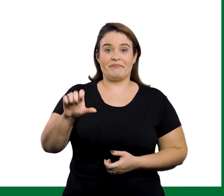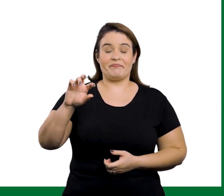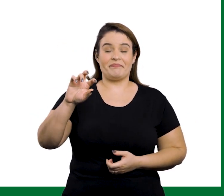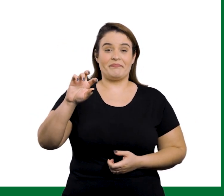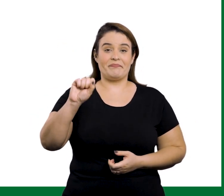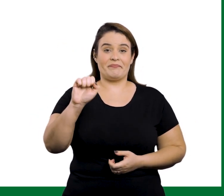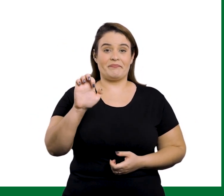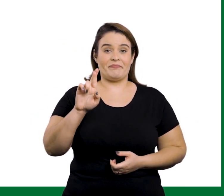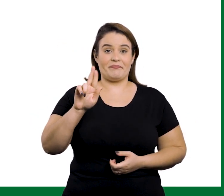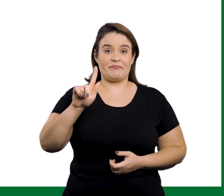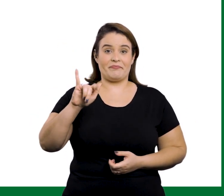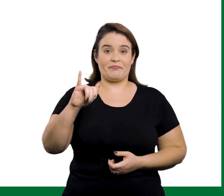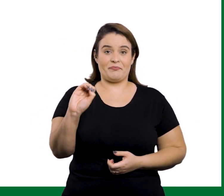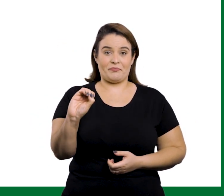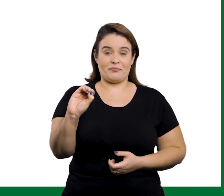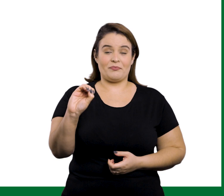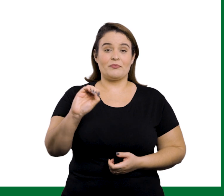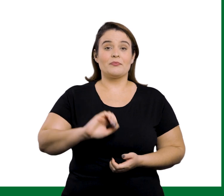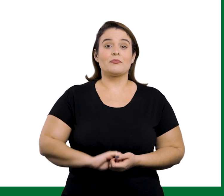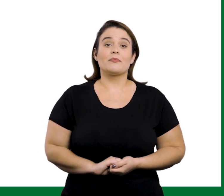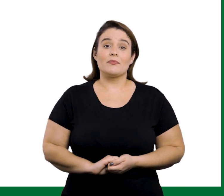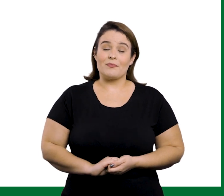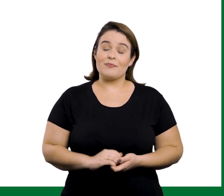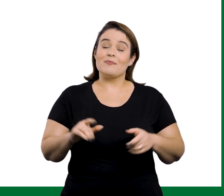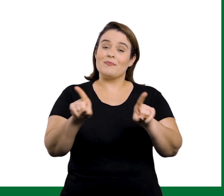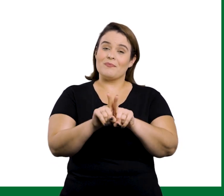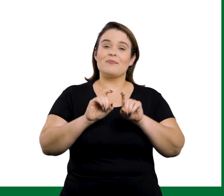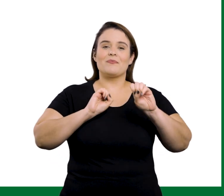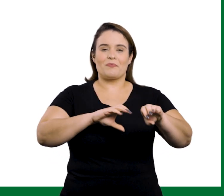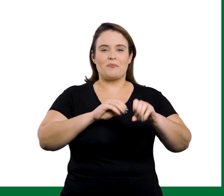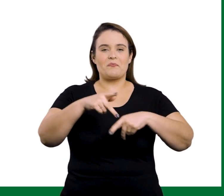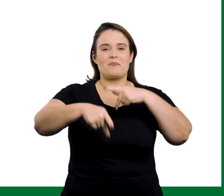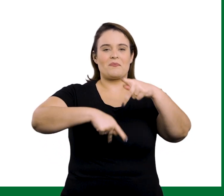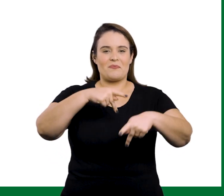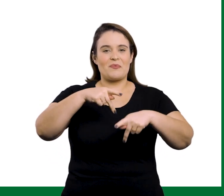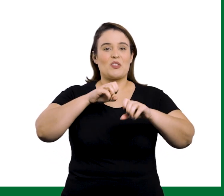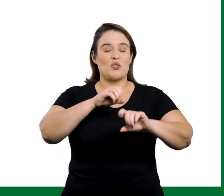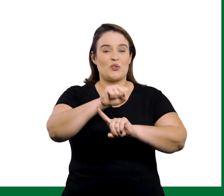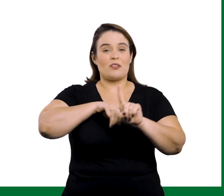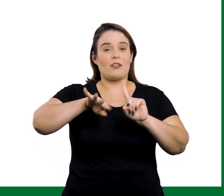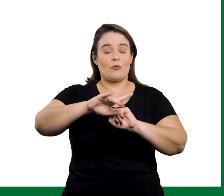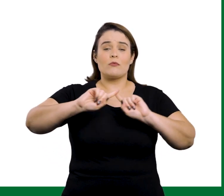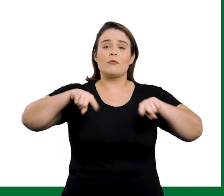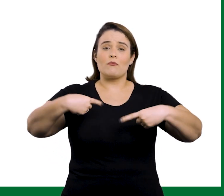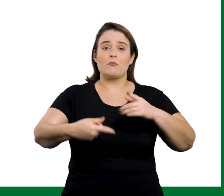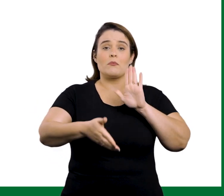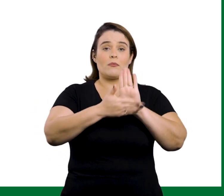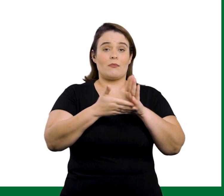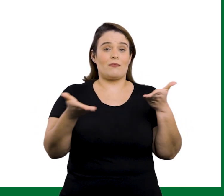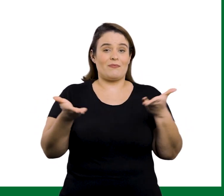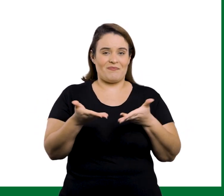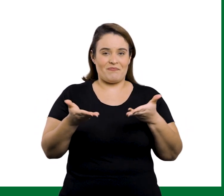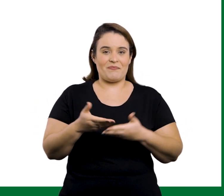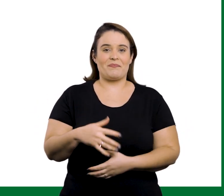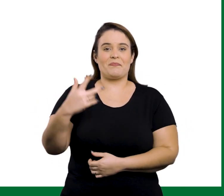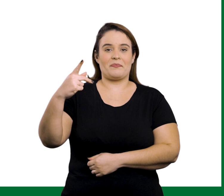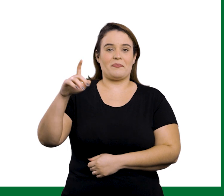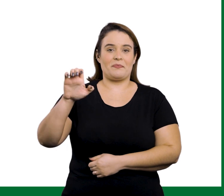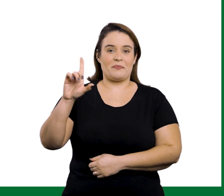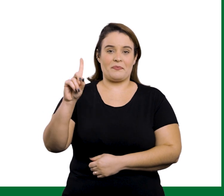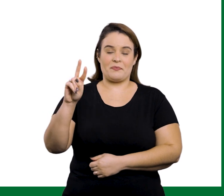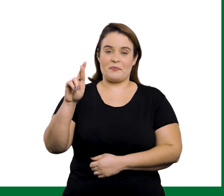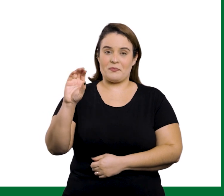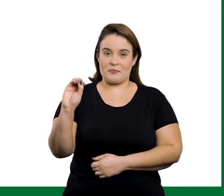Haddad, e Educação Popular e Participação Social, Desafios e Propostas para Hoje, de Pedro